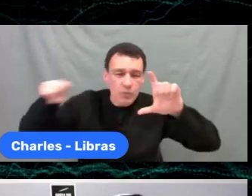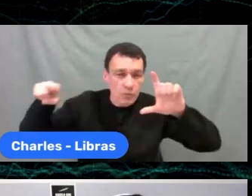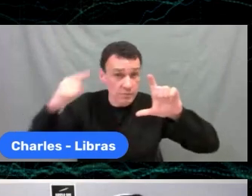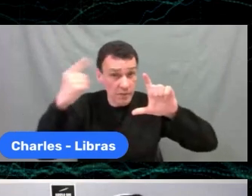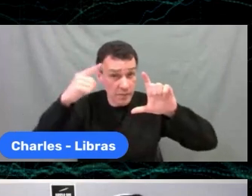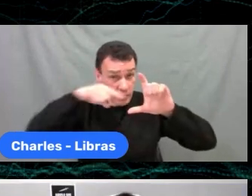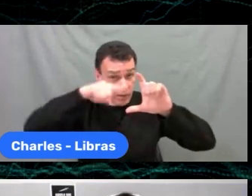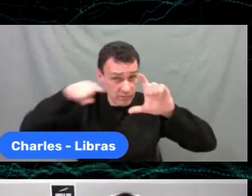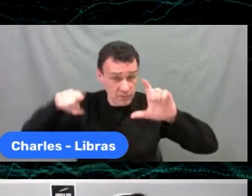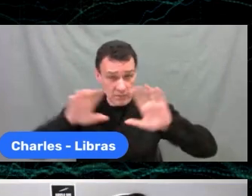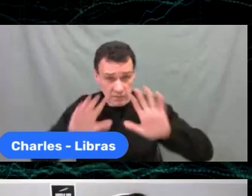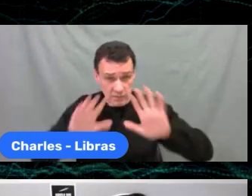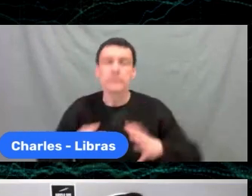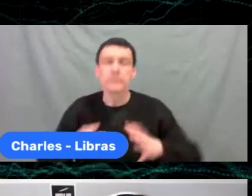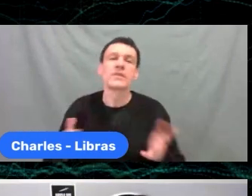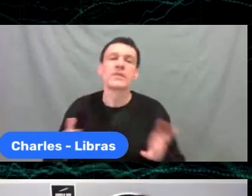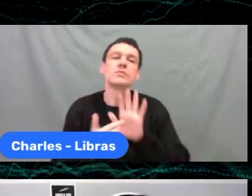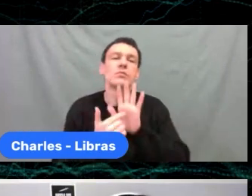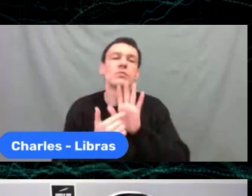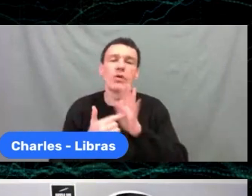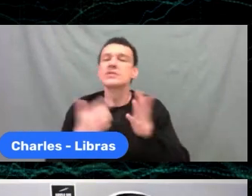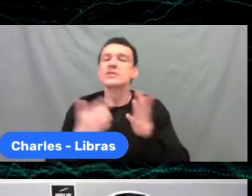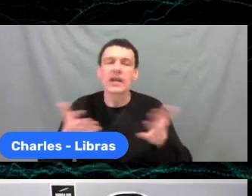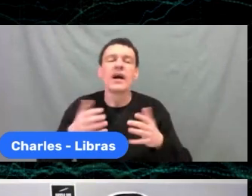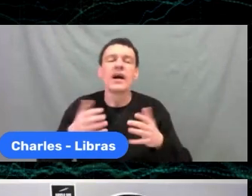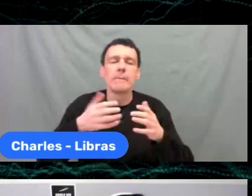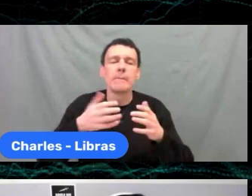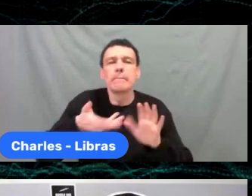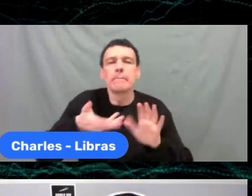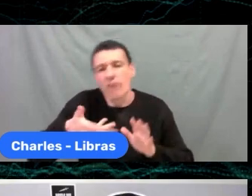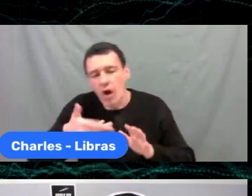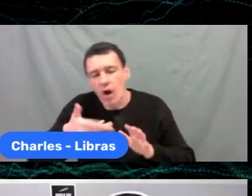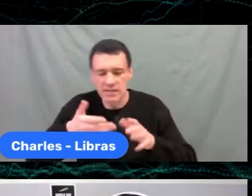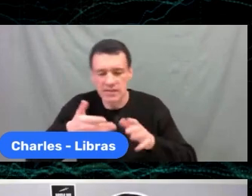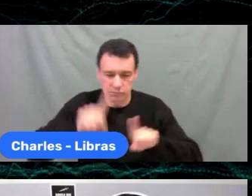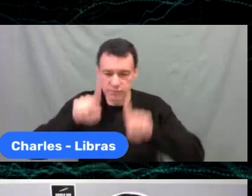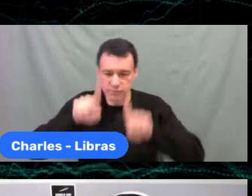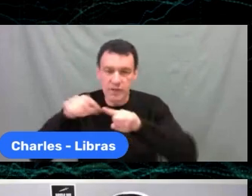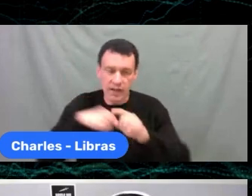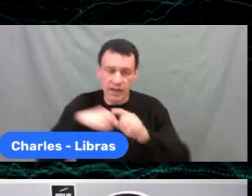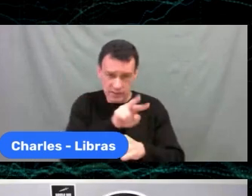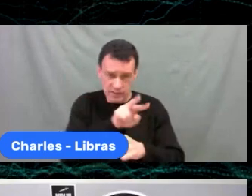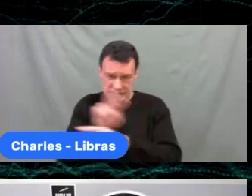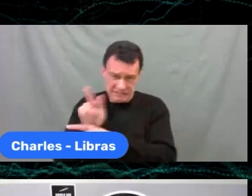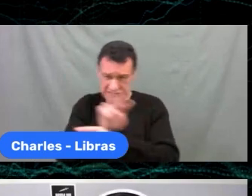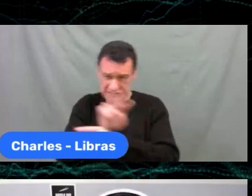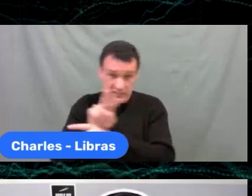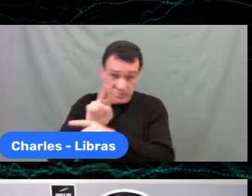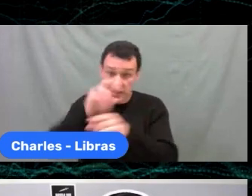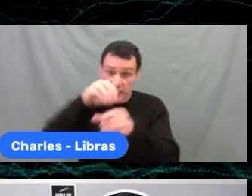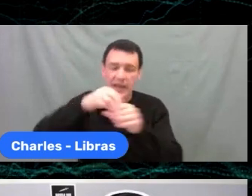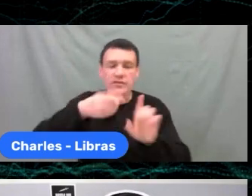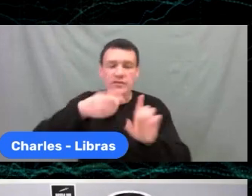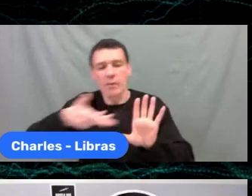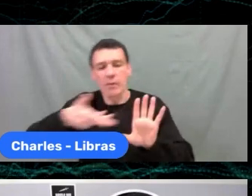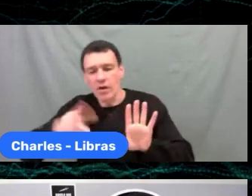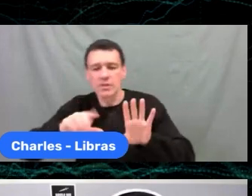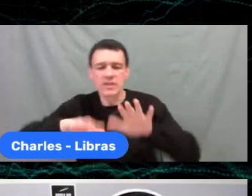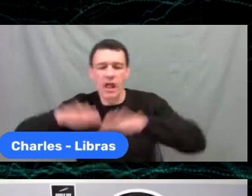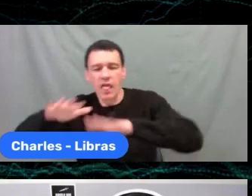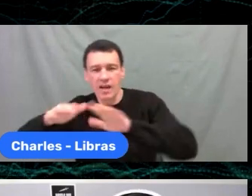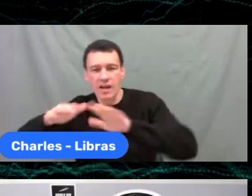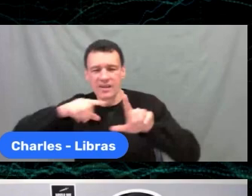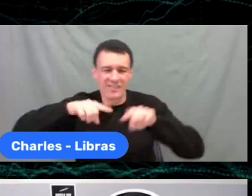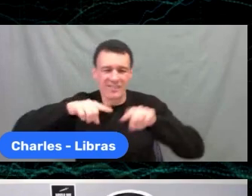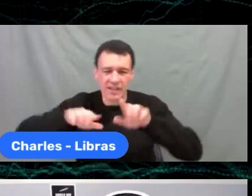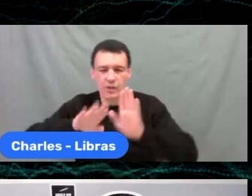O monitoramento da performance do ABIC Server, dos processos internos, que é uma coisa que eu vou falar rapidamente daqui a pouco, né, porque é importante que vocês